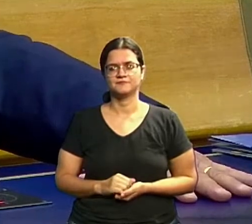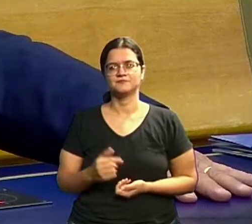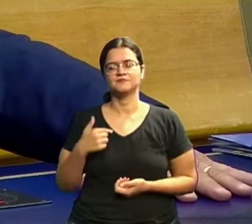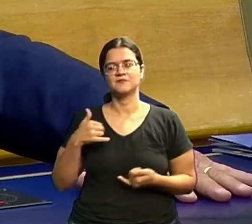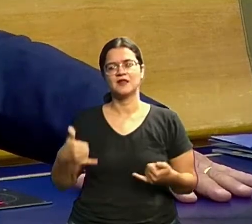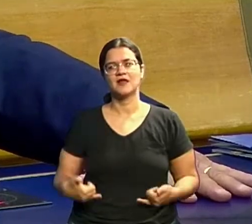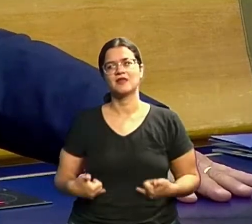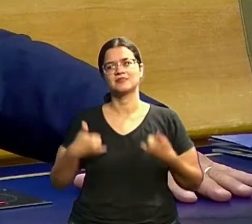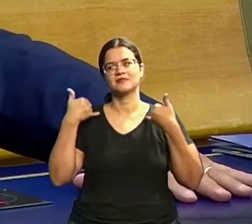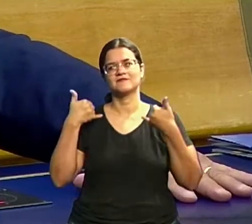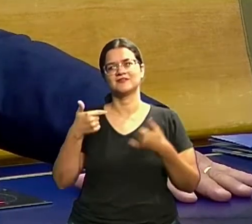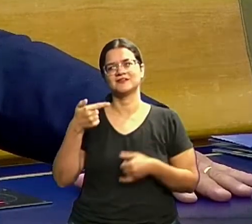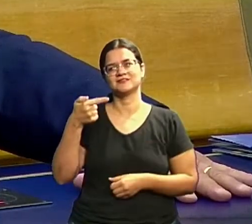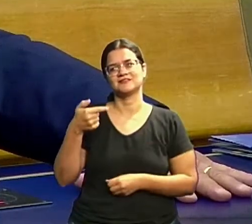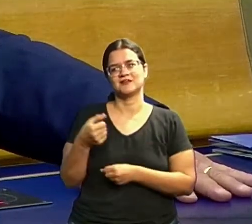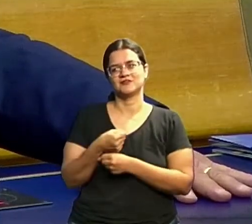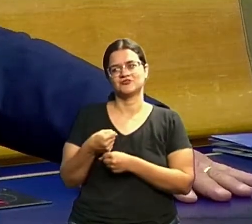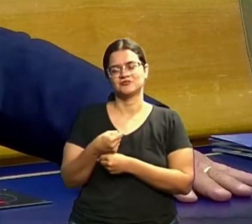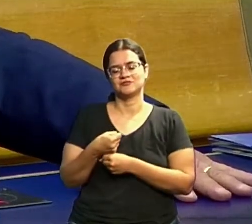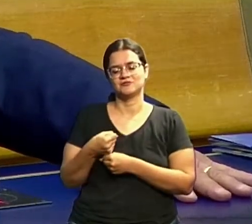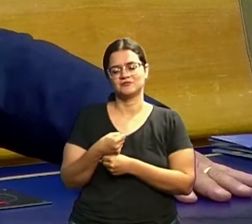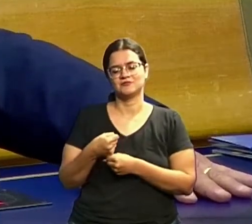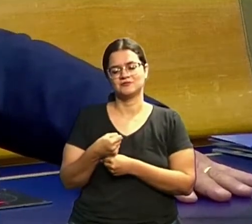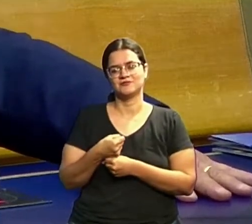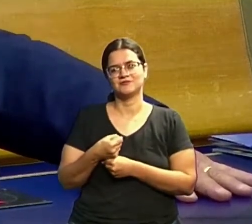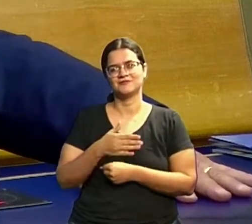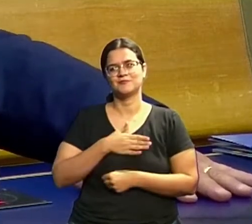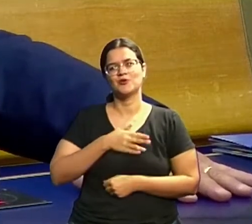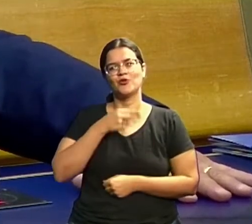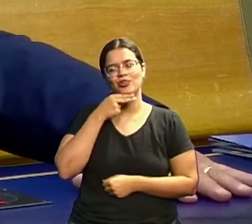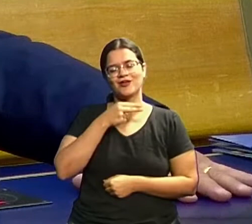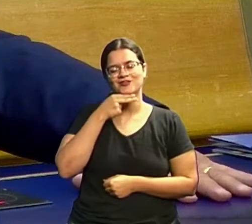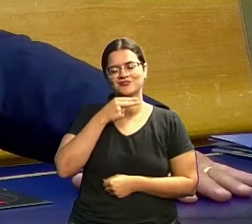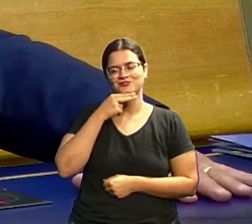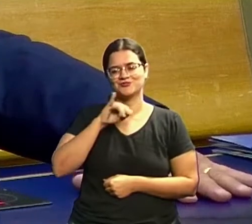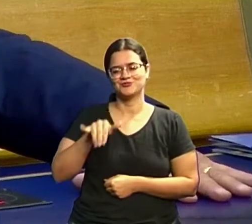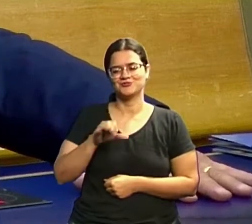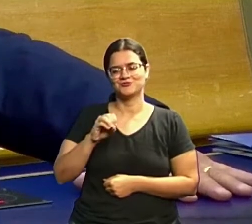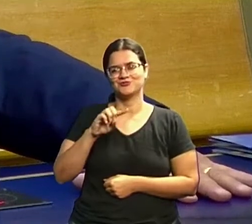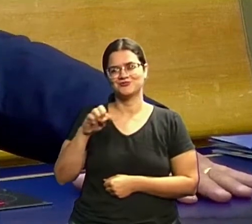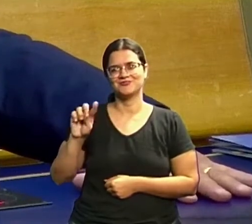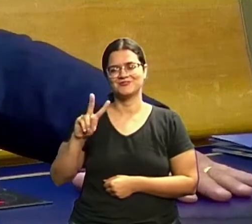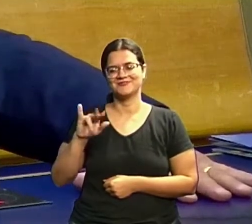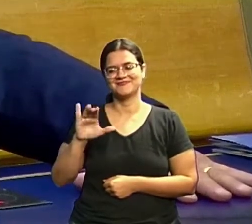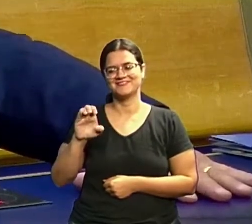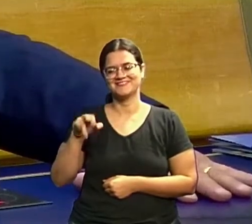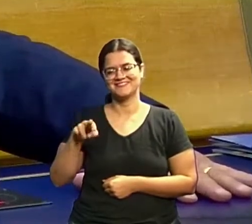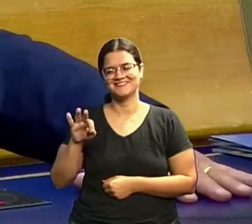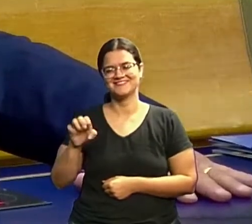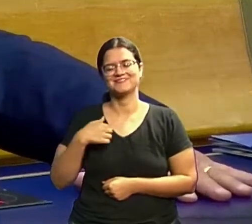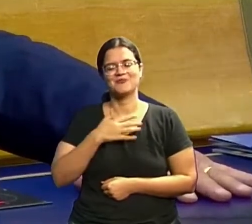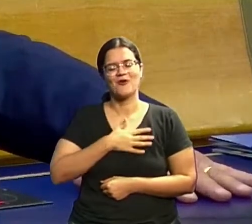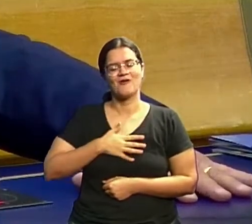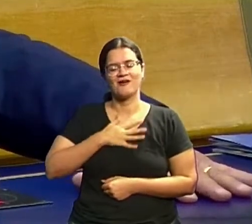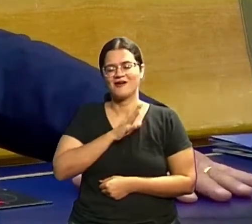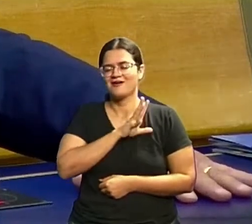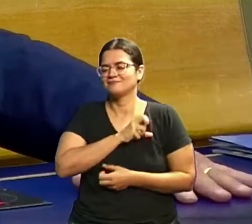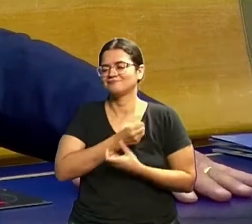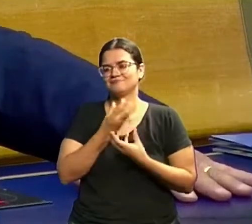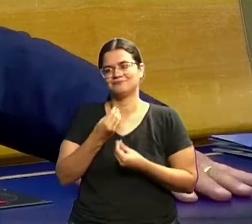do aniversário de 7 anos de meu netinho mais velho, João Vicente, que eu amo muito, gosto muito